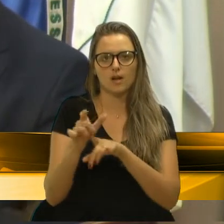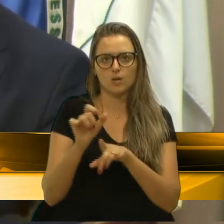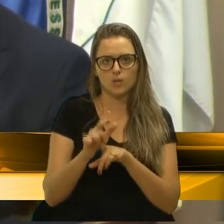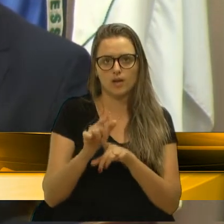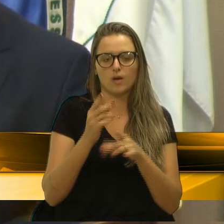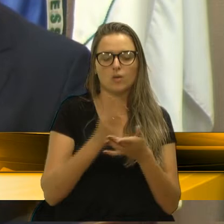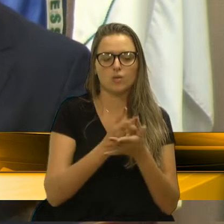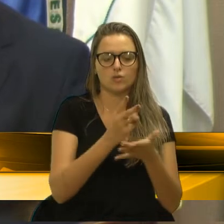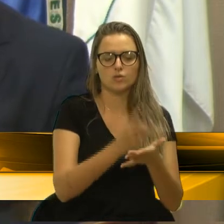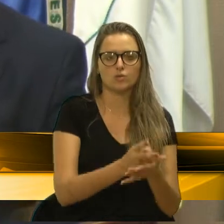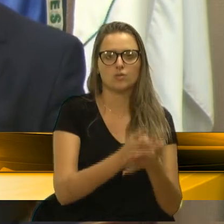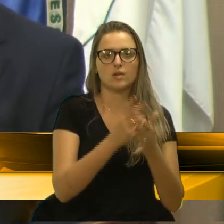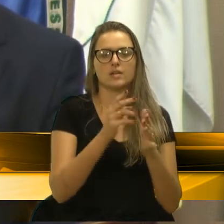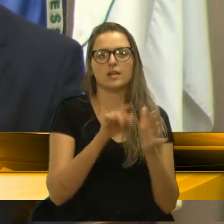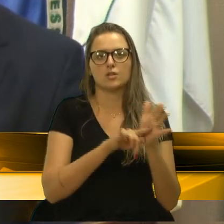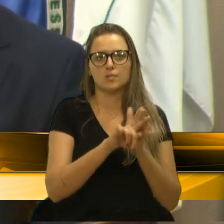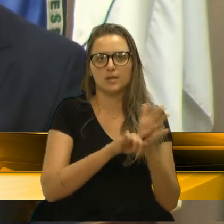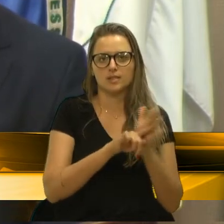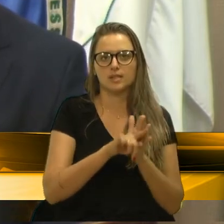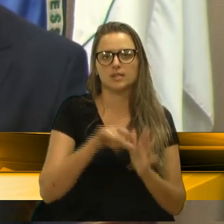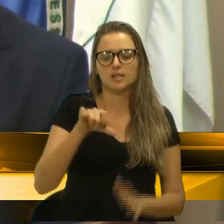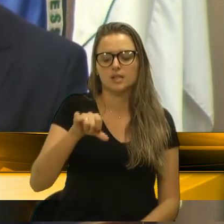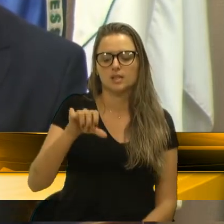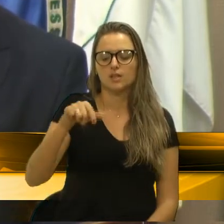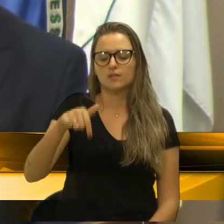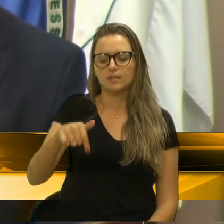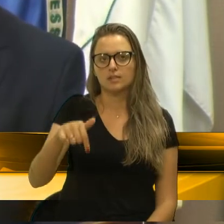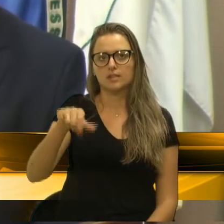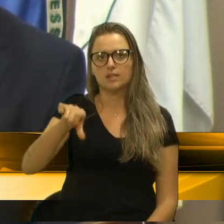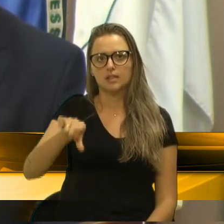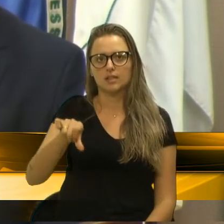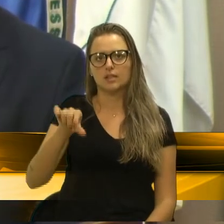manutenção, o censo, num valor de R$